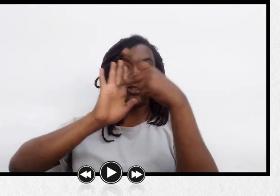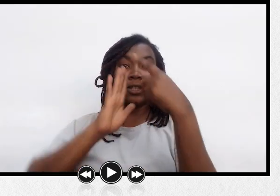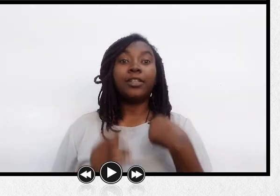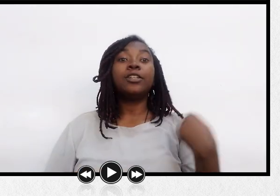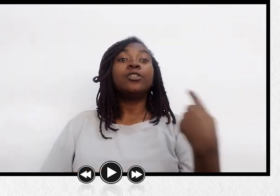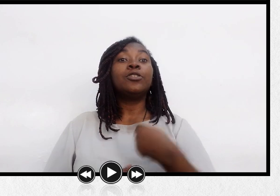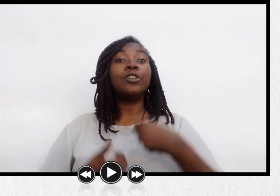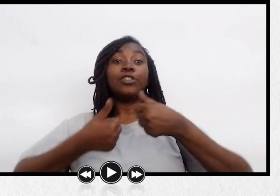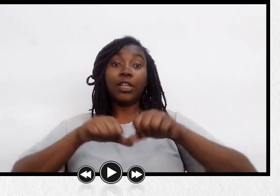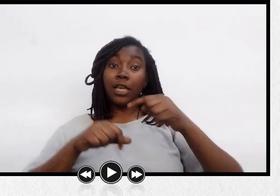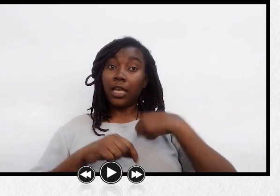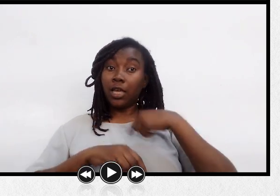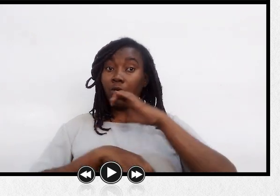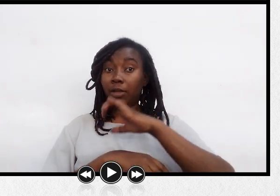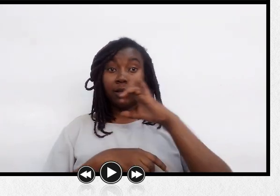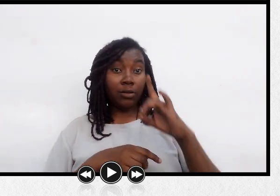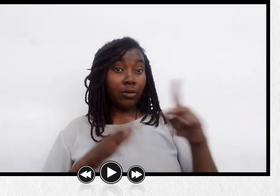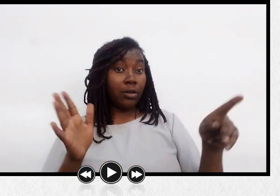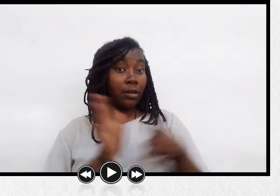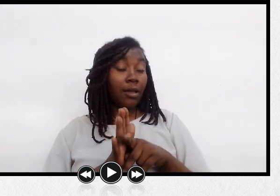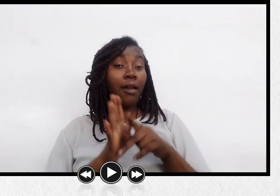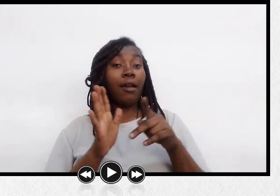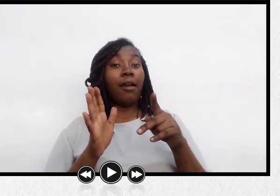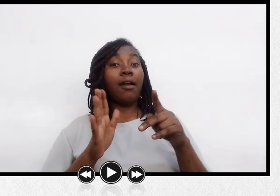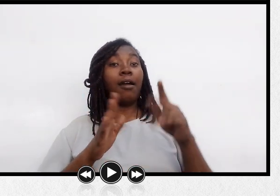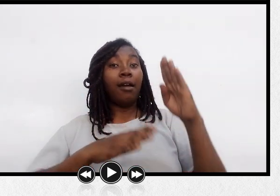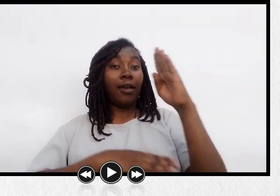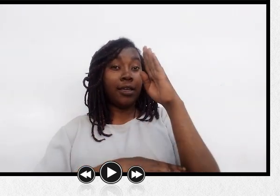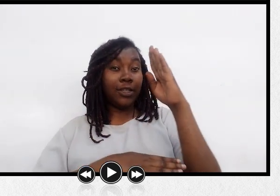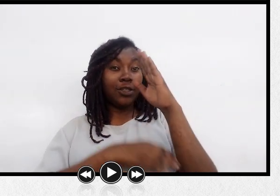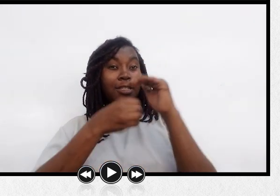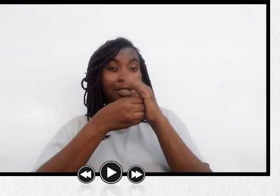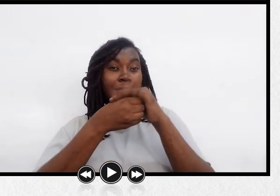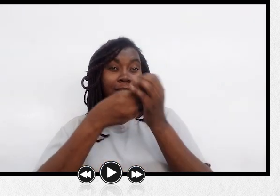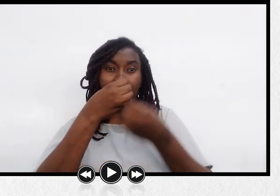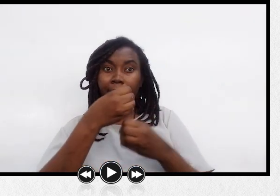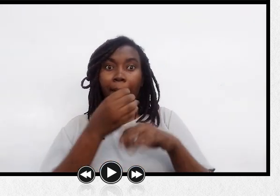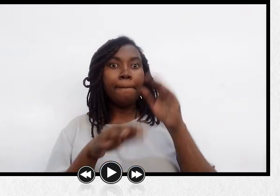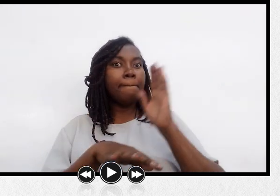nós estamos, eu como coordenadora da Câmara de Saneamento, estou com a maior demanda.